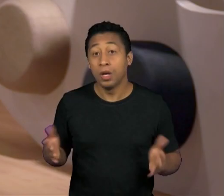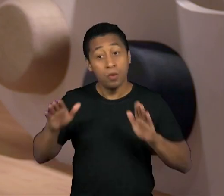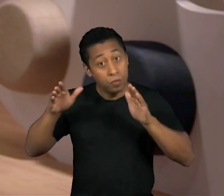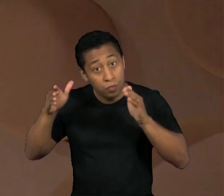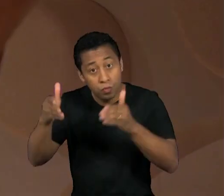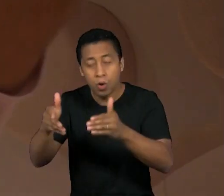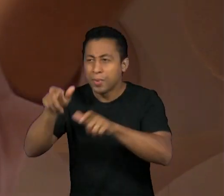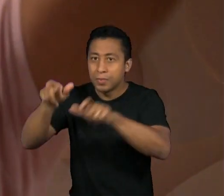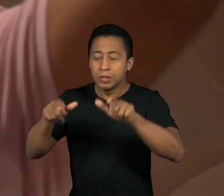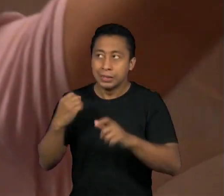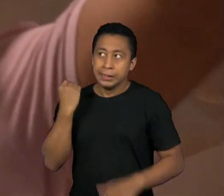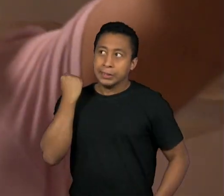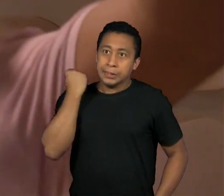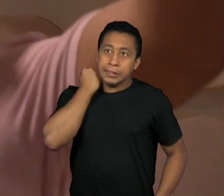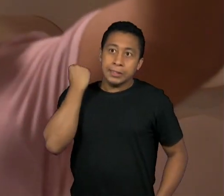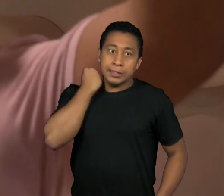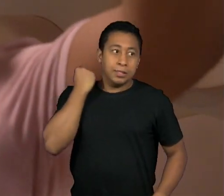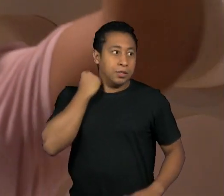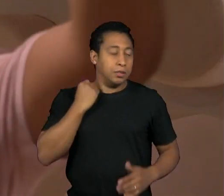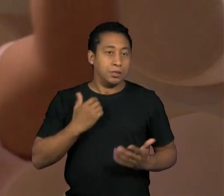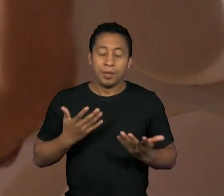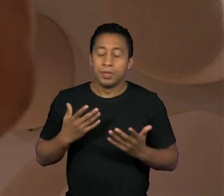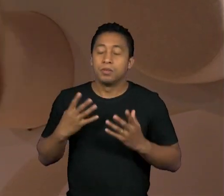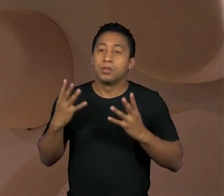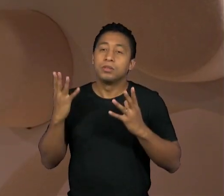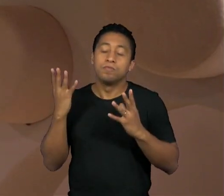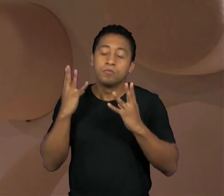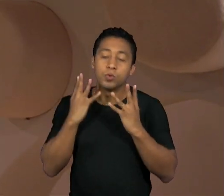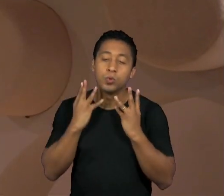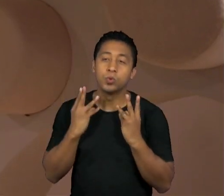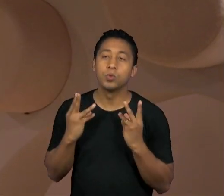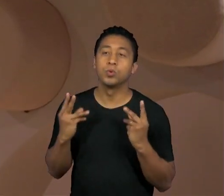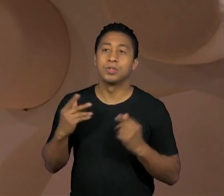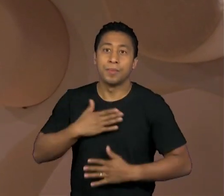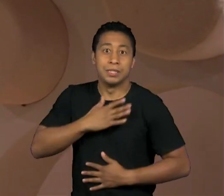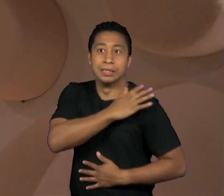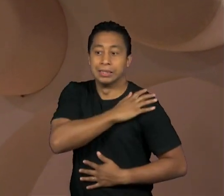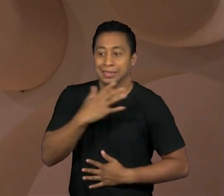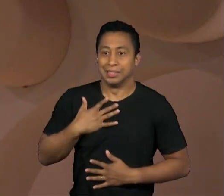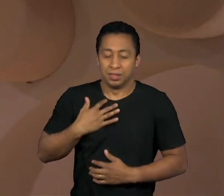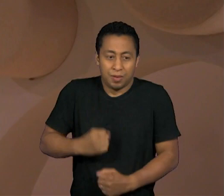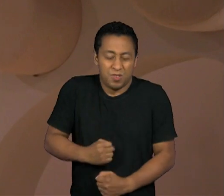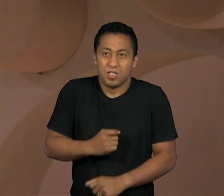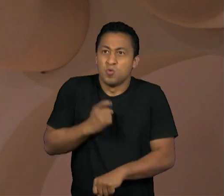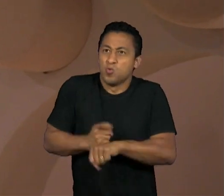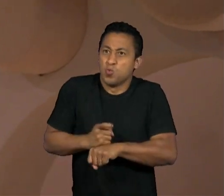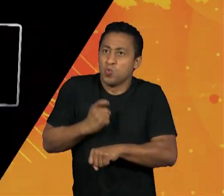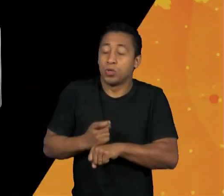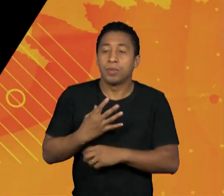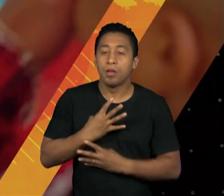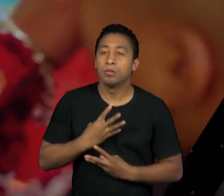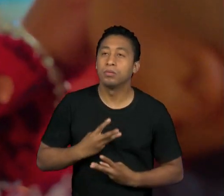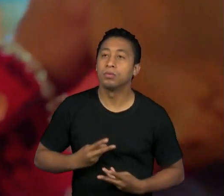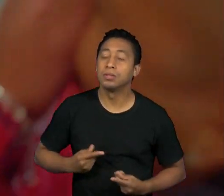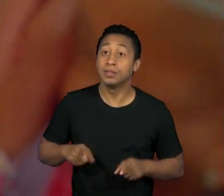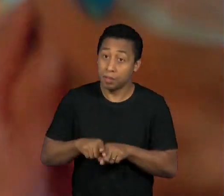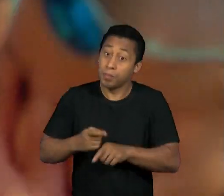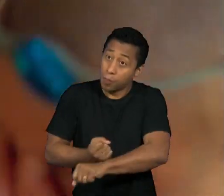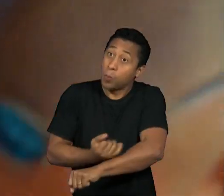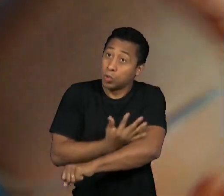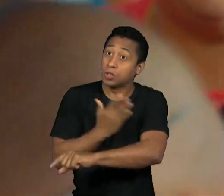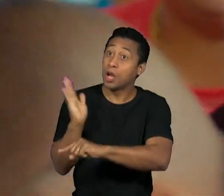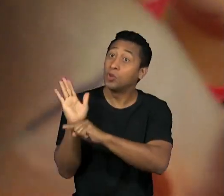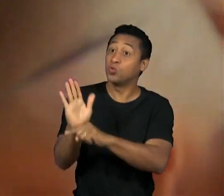diminuir tensões físicas, musculares e tensões emocionais.